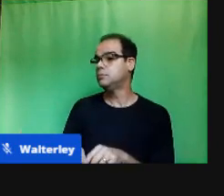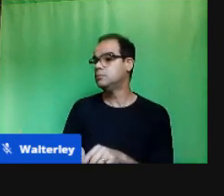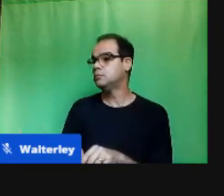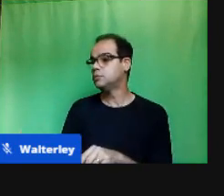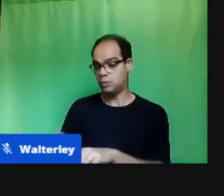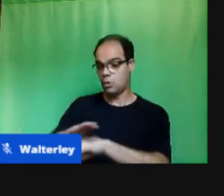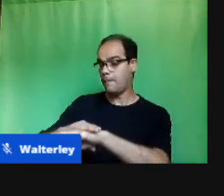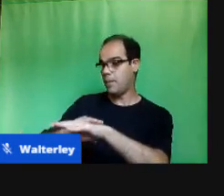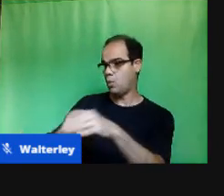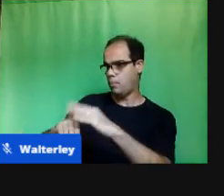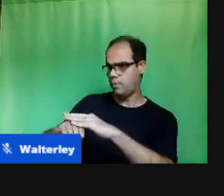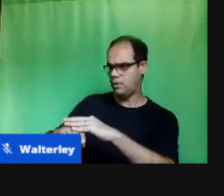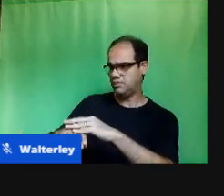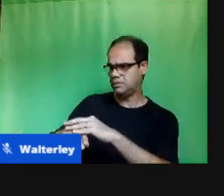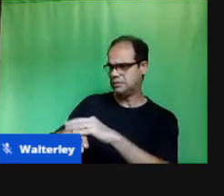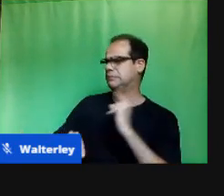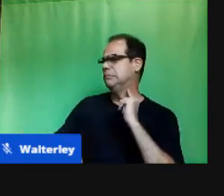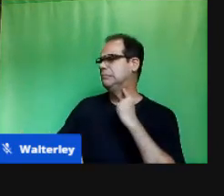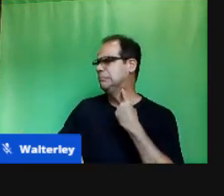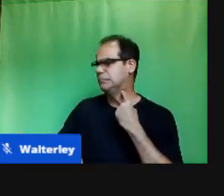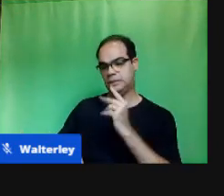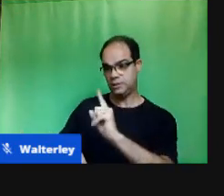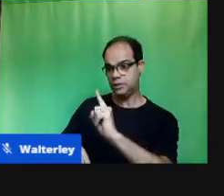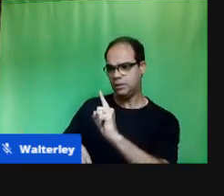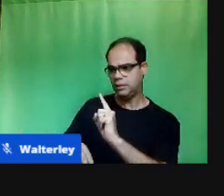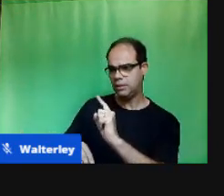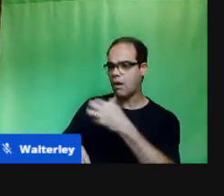né, limpas, que estejam